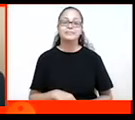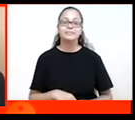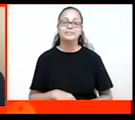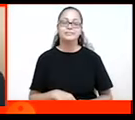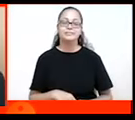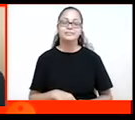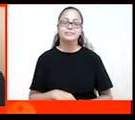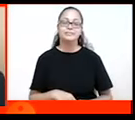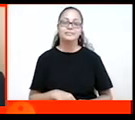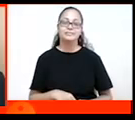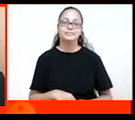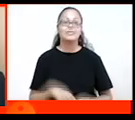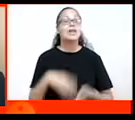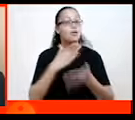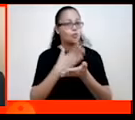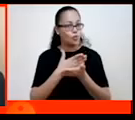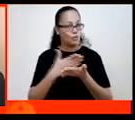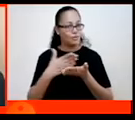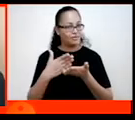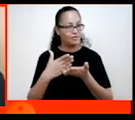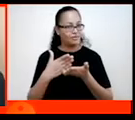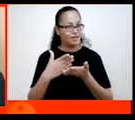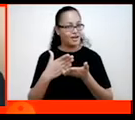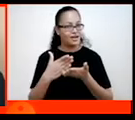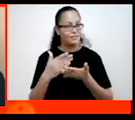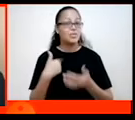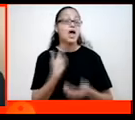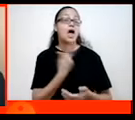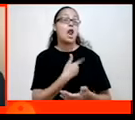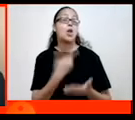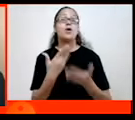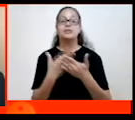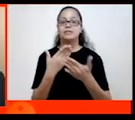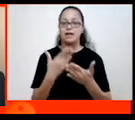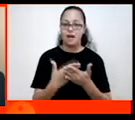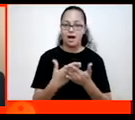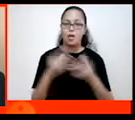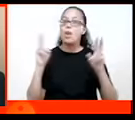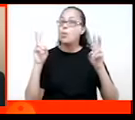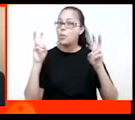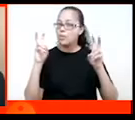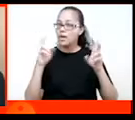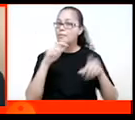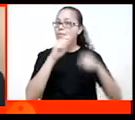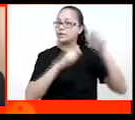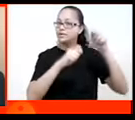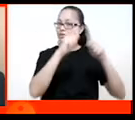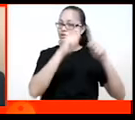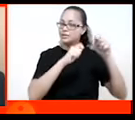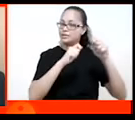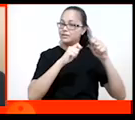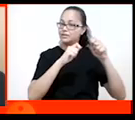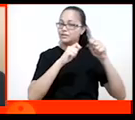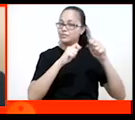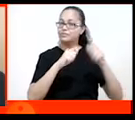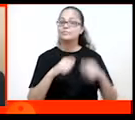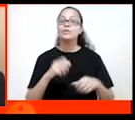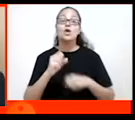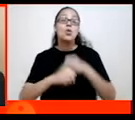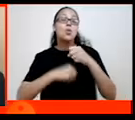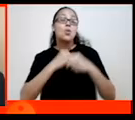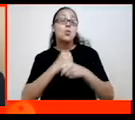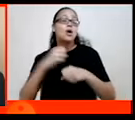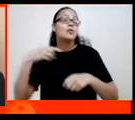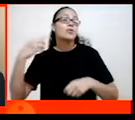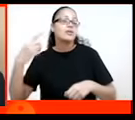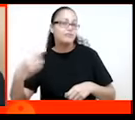Bom, é isso. Então vamos iniciar aí a nossa aula de hoje sobre a industrialização, os modos de produção. No ano que